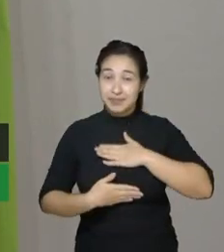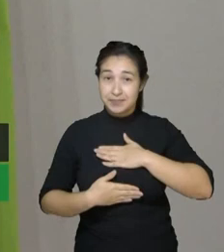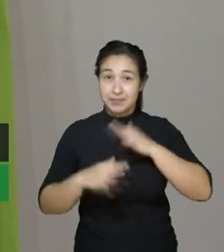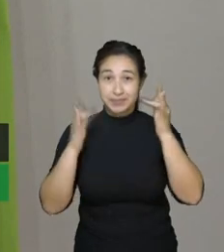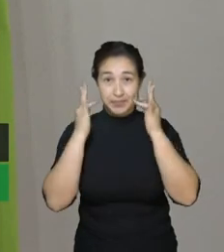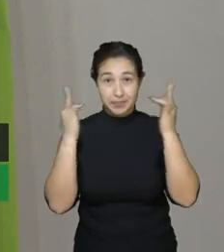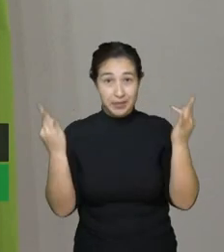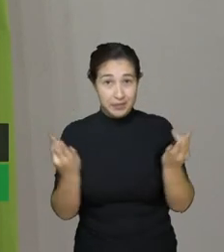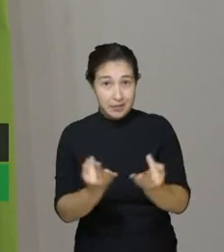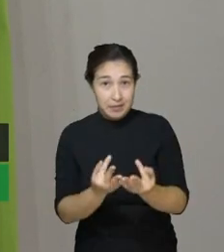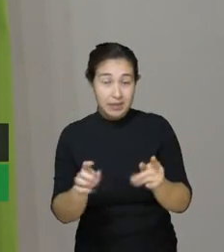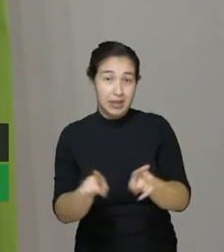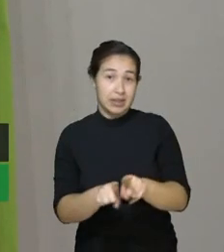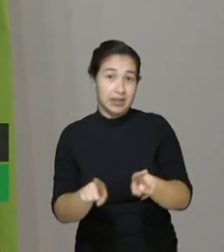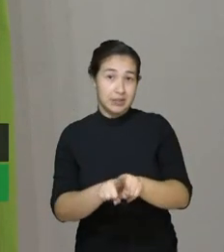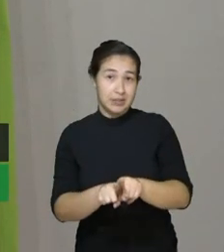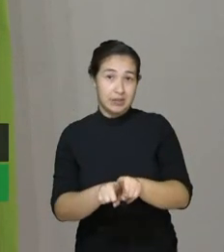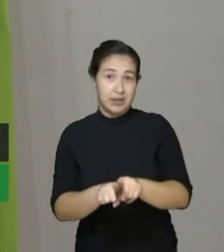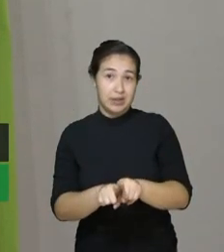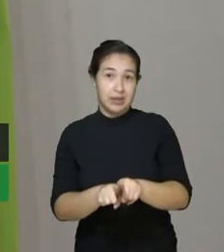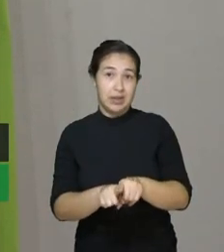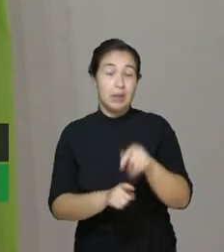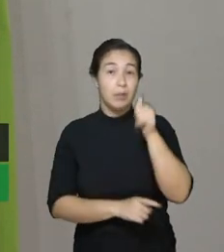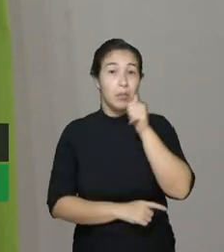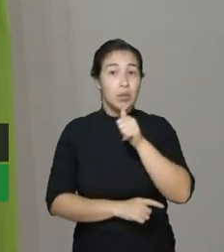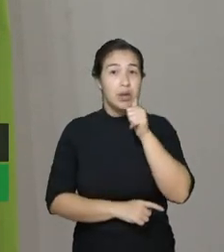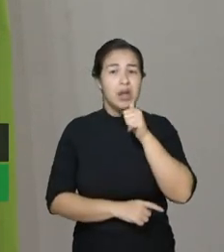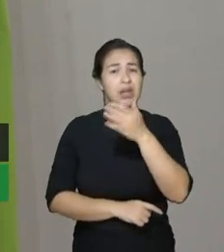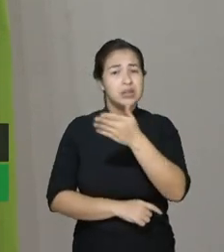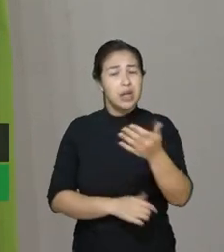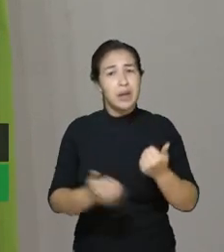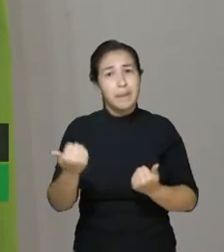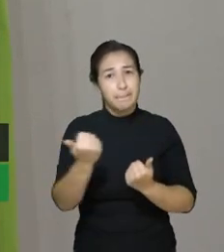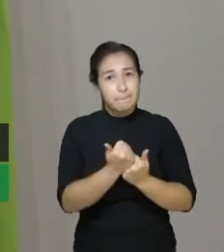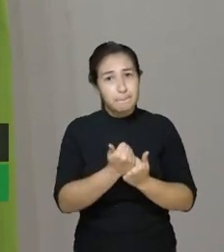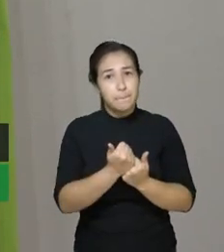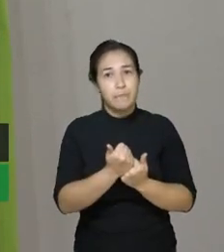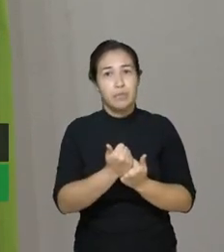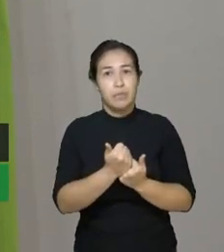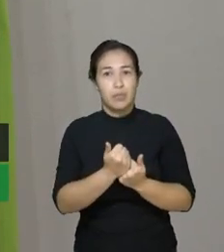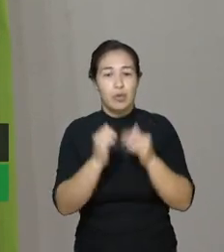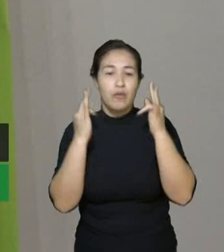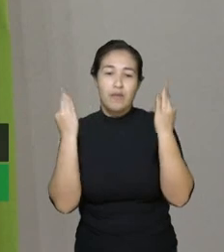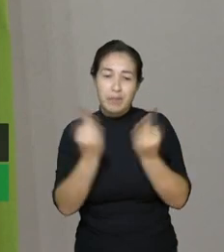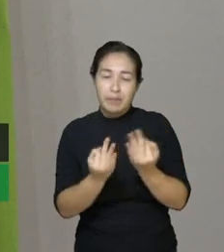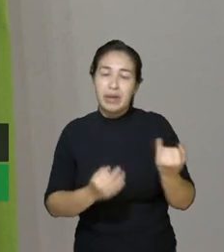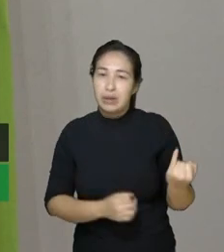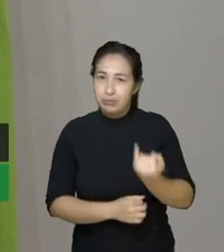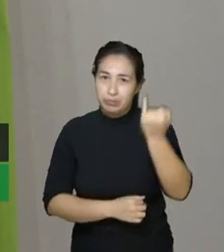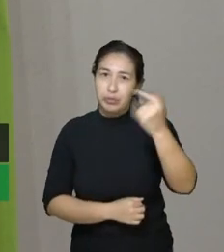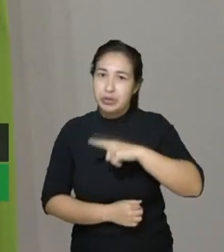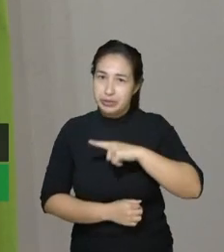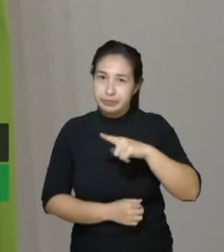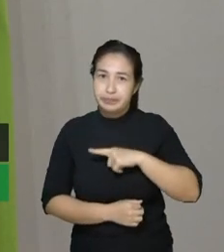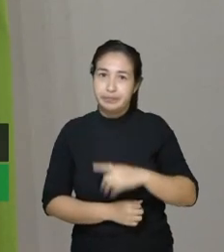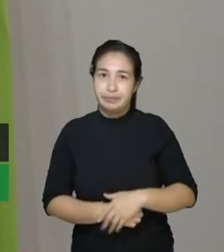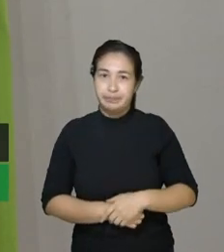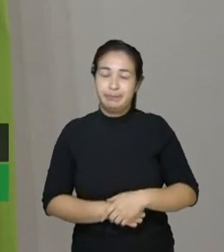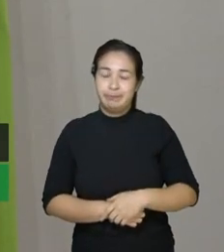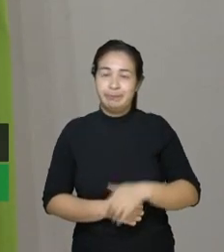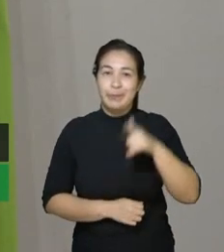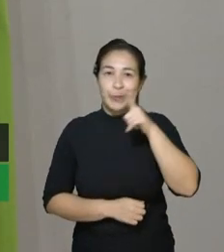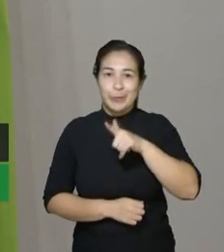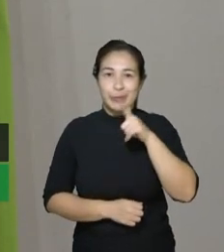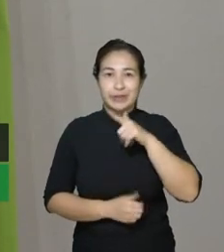poderia deixar de agradecer. Para as mulheres, ter o apoio, o suporte familiar é muito importante. E eu tive a graça de ter